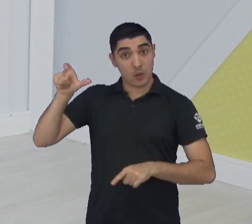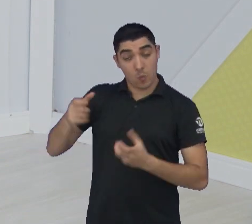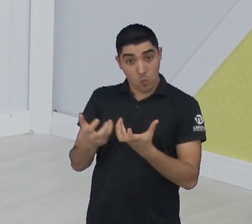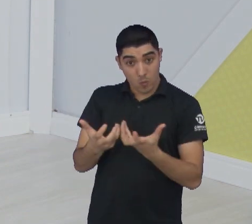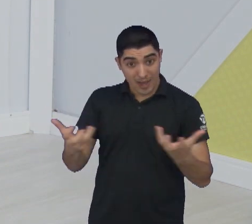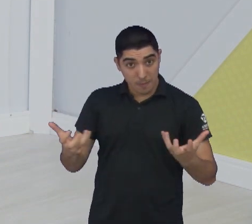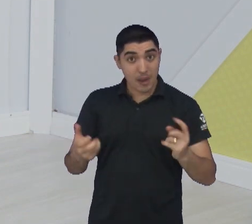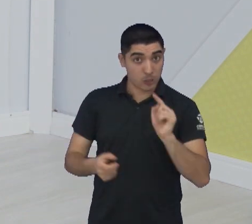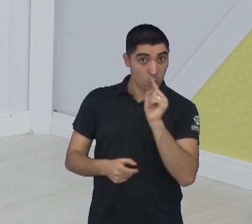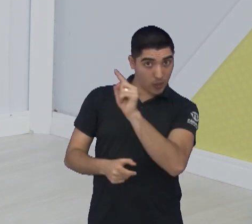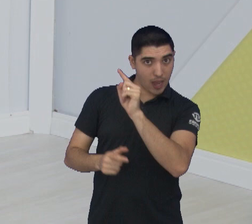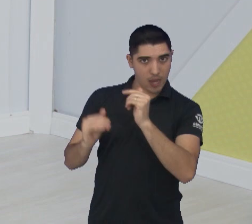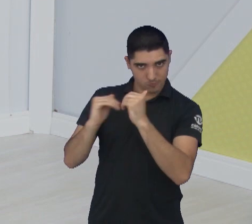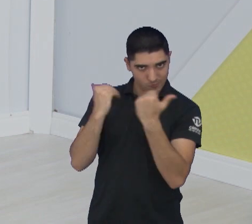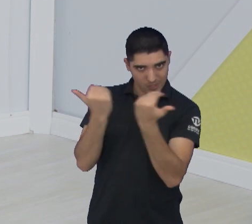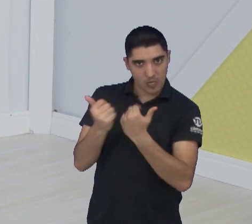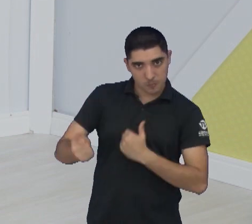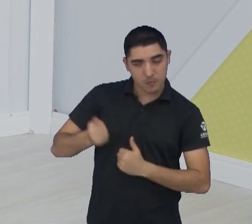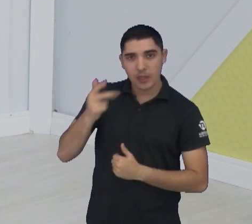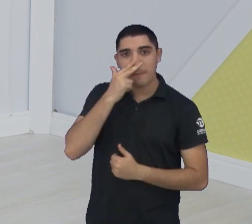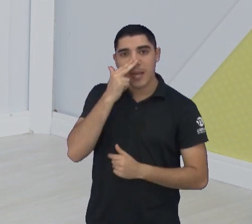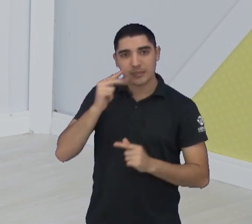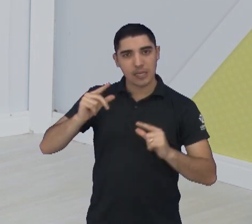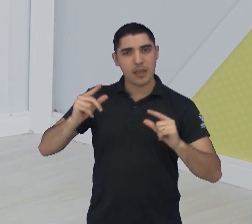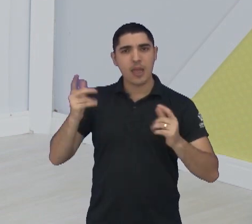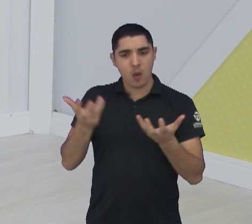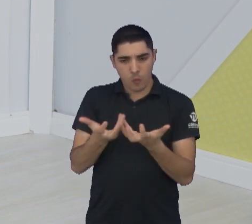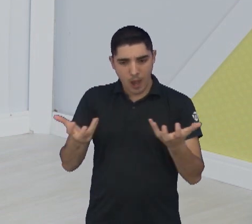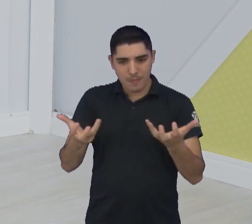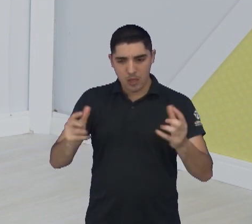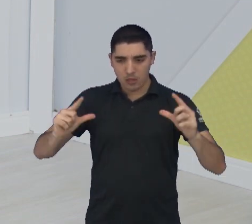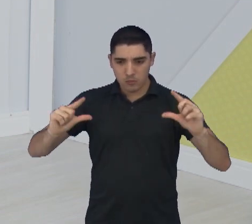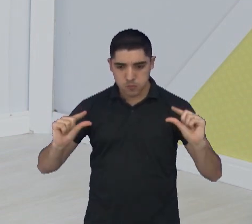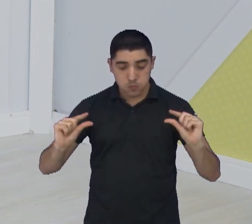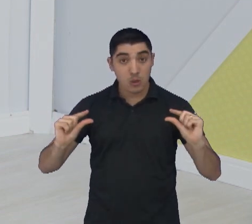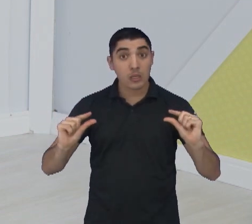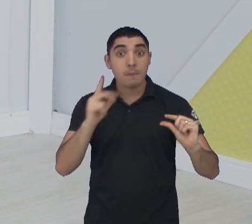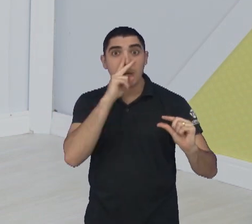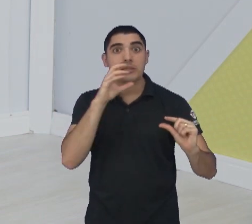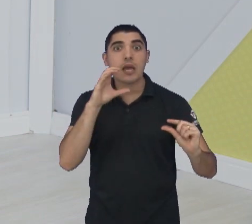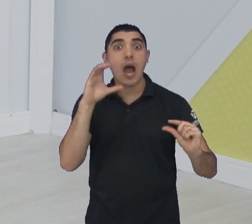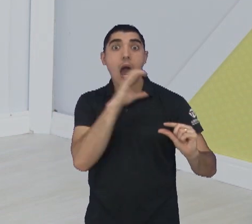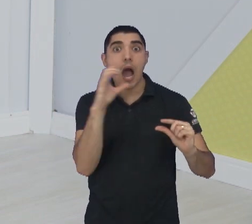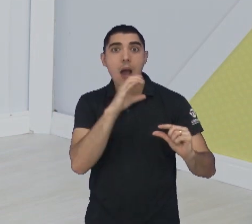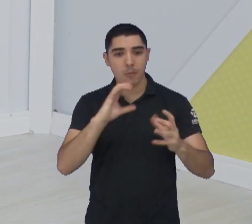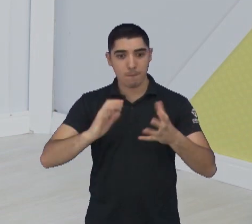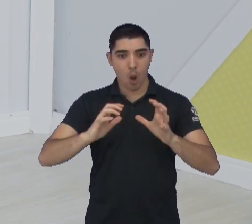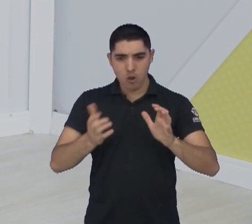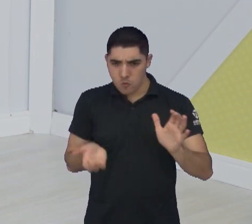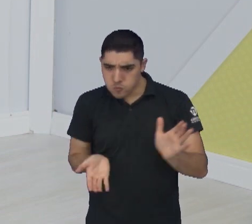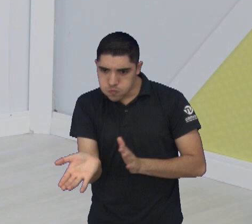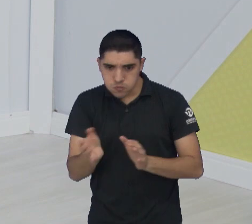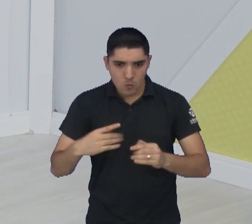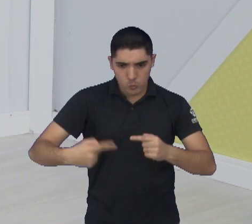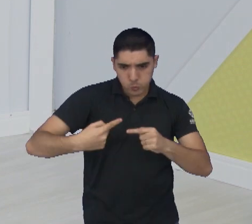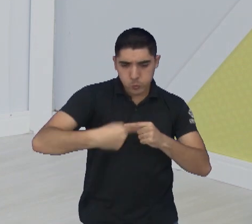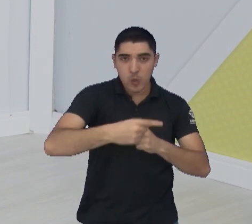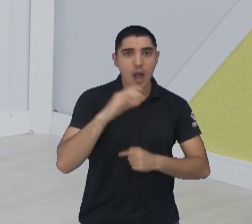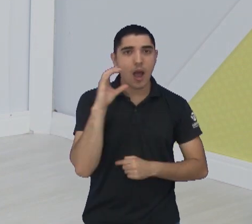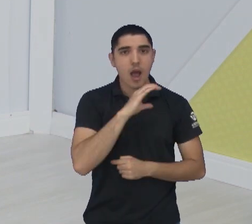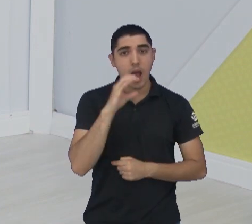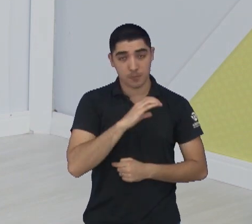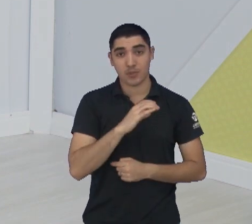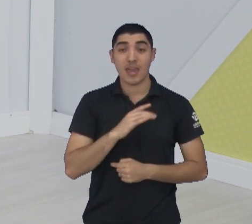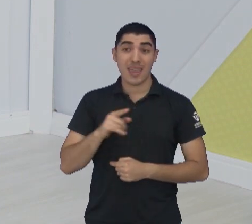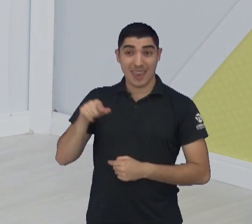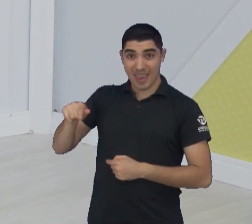ele é mais curtinho, né? A bola realmente corre mais. Isso aí pode ser um diferencial favorável à equipe de Araraquara, que está acostumada a jogar naquele tipo